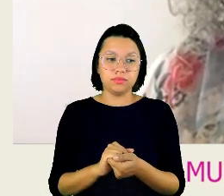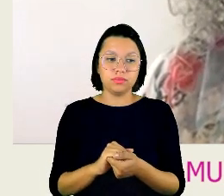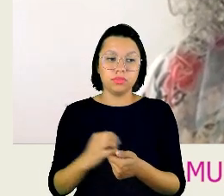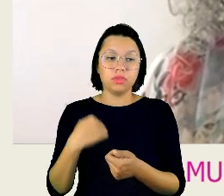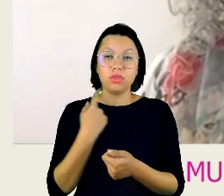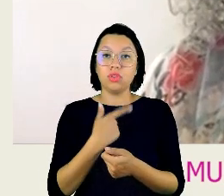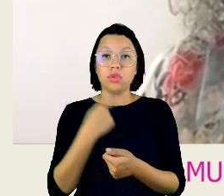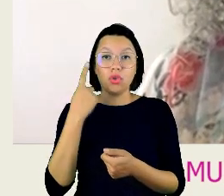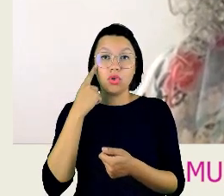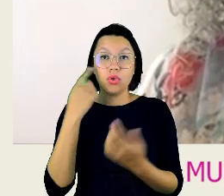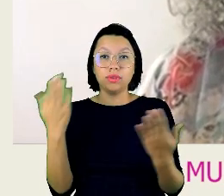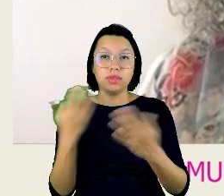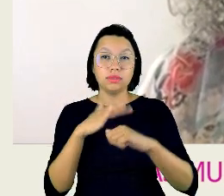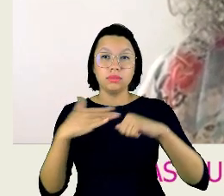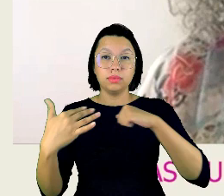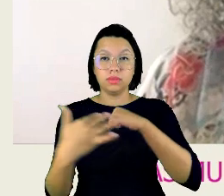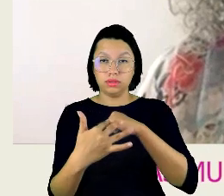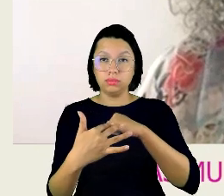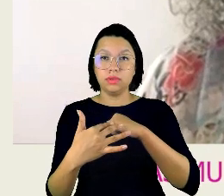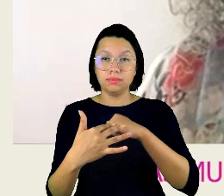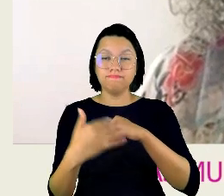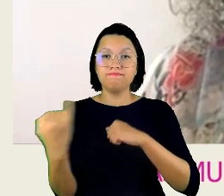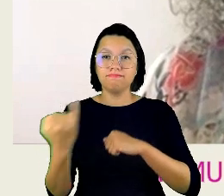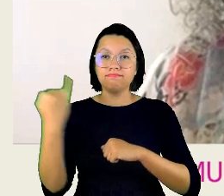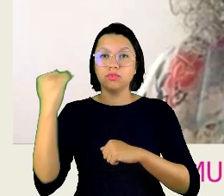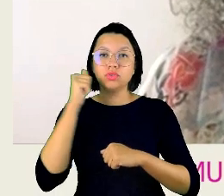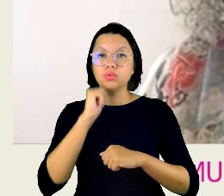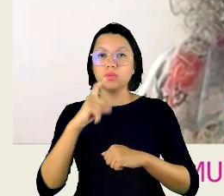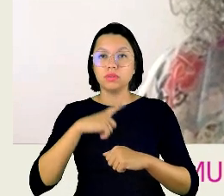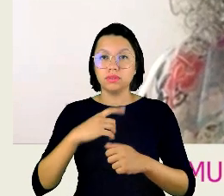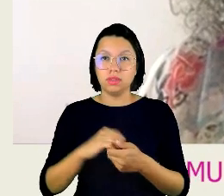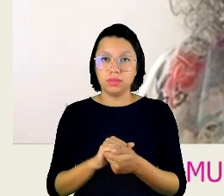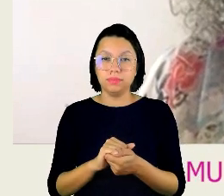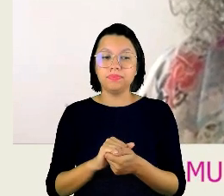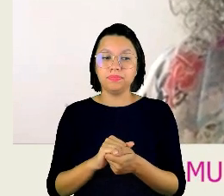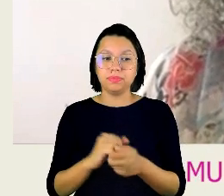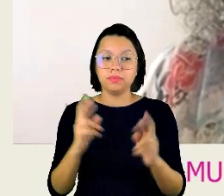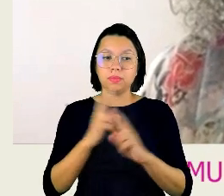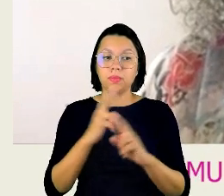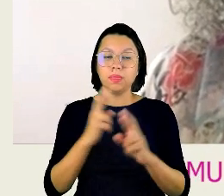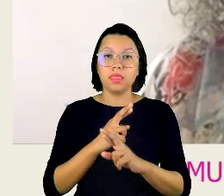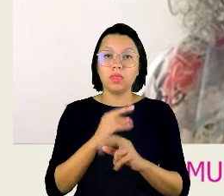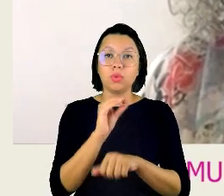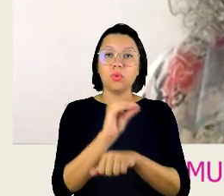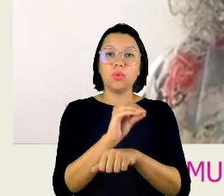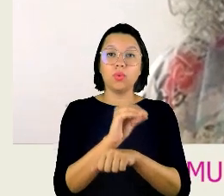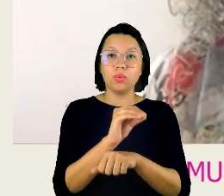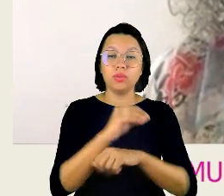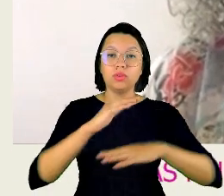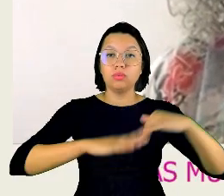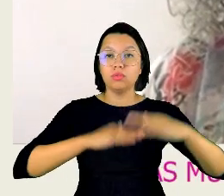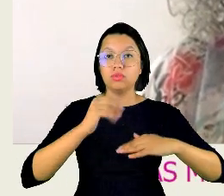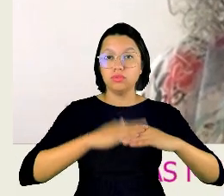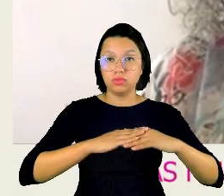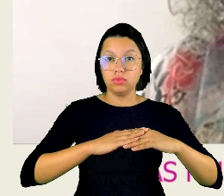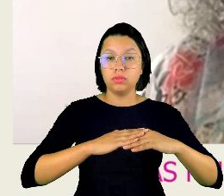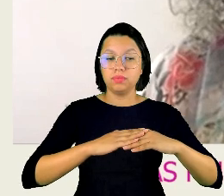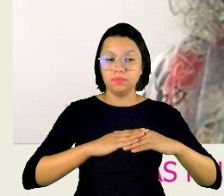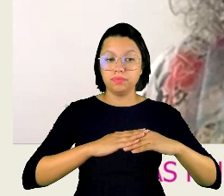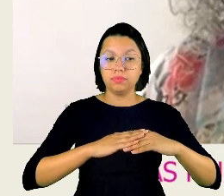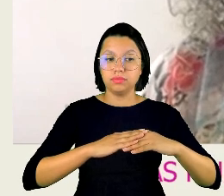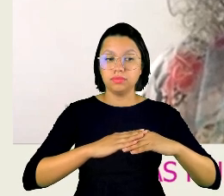Nós vimos nessa pandemia a importância que as mulheres têm, tanto no cuidado profissional,